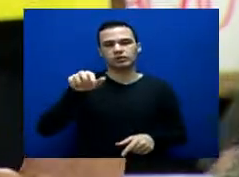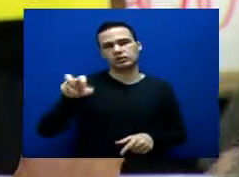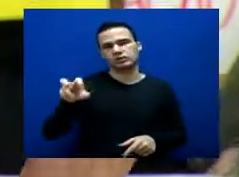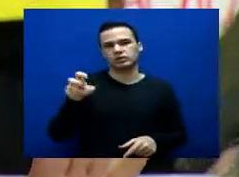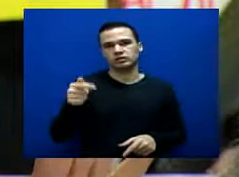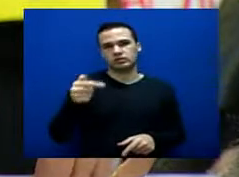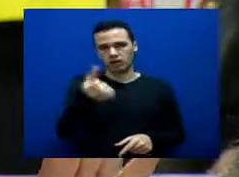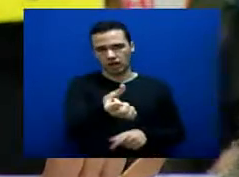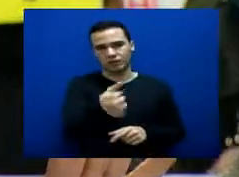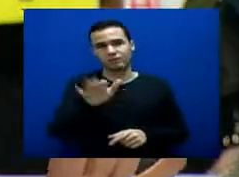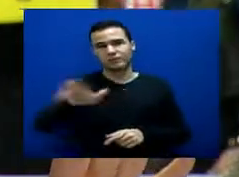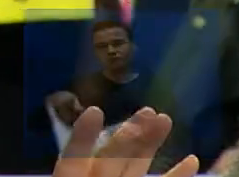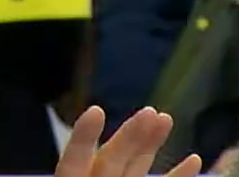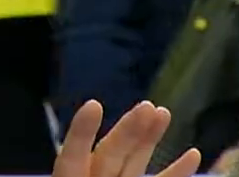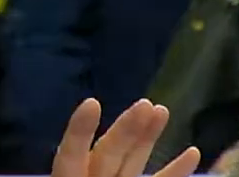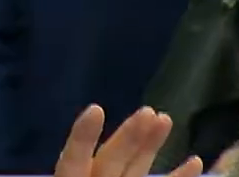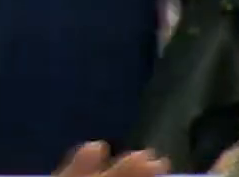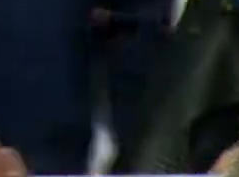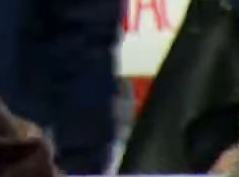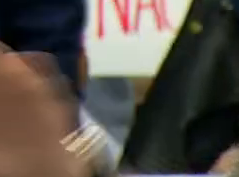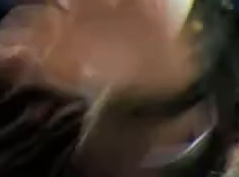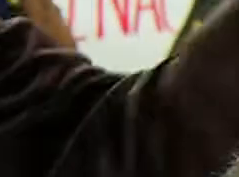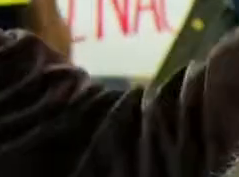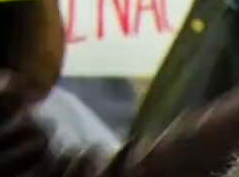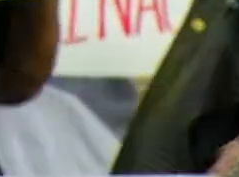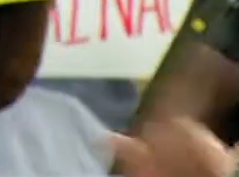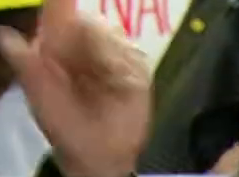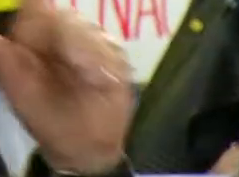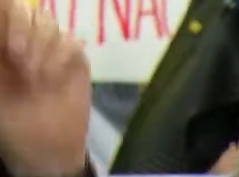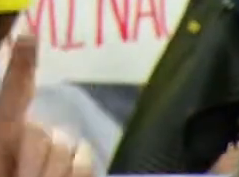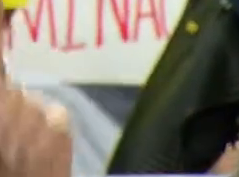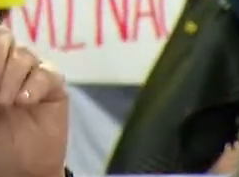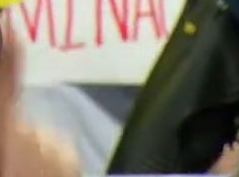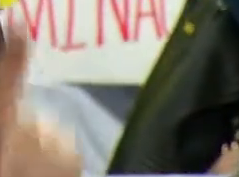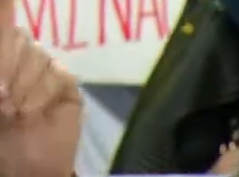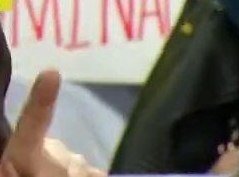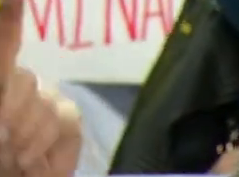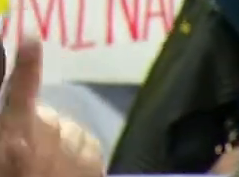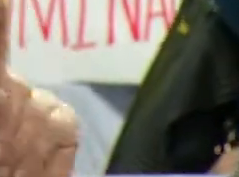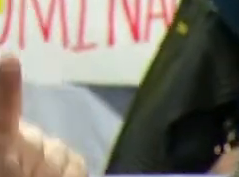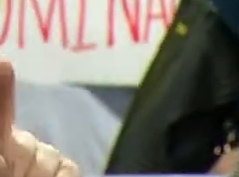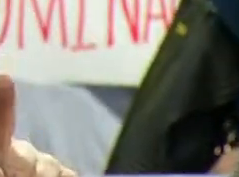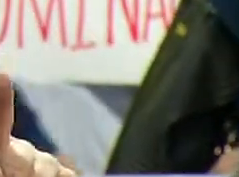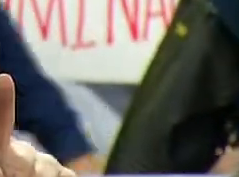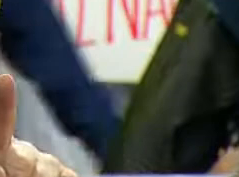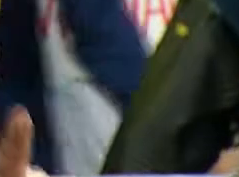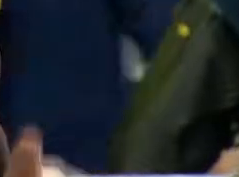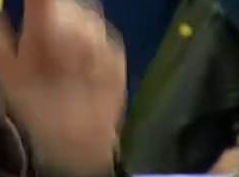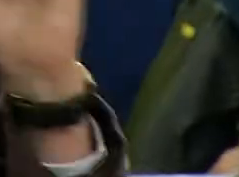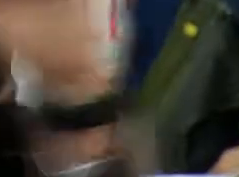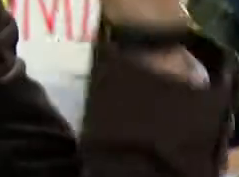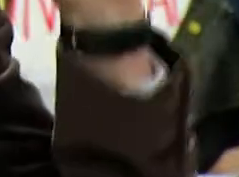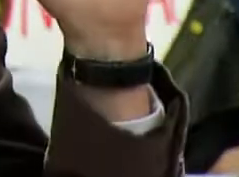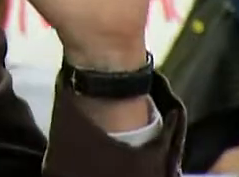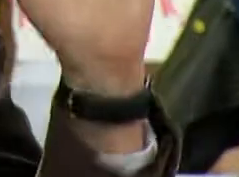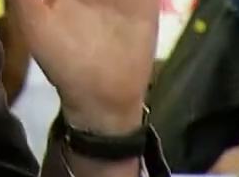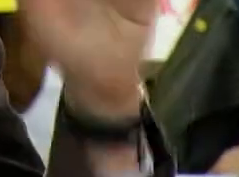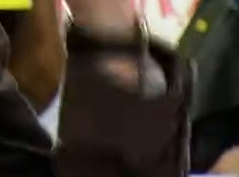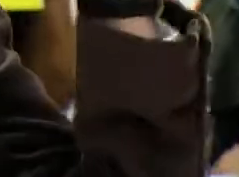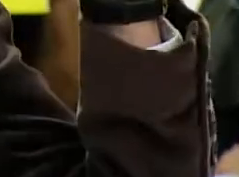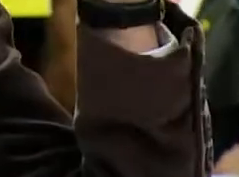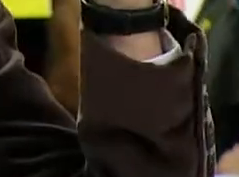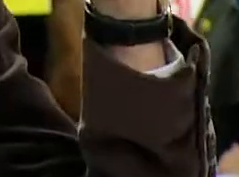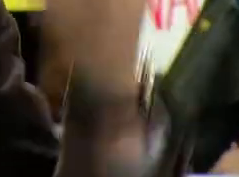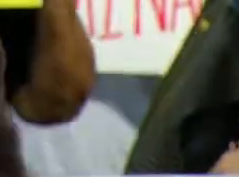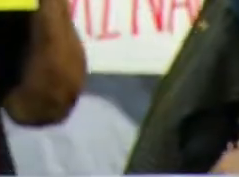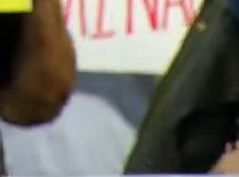não resolve os problemas de saúde. Não resolve até a falta de construção de unidades básicas de saúde, onde a cidade cresce,